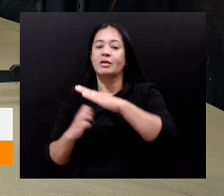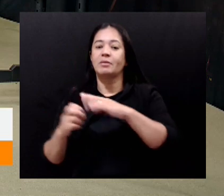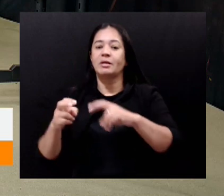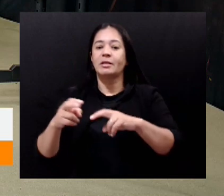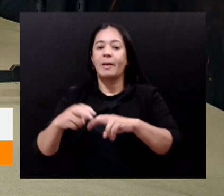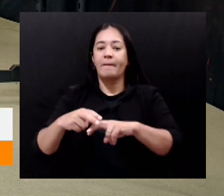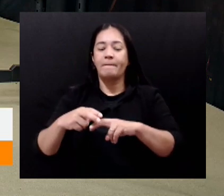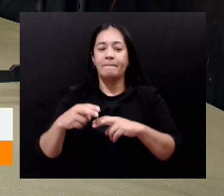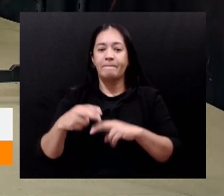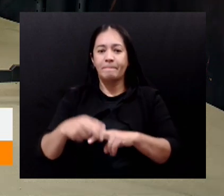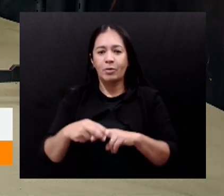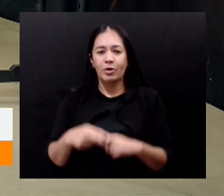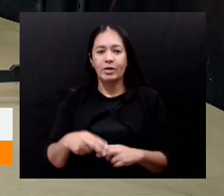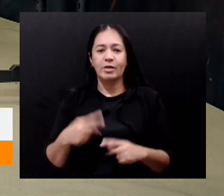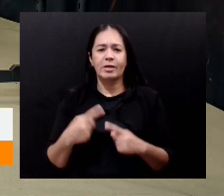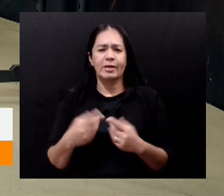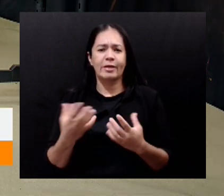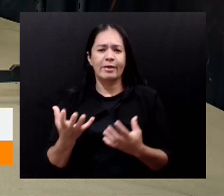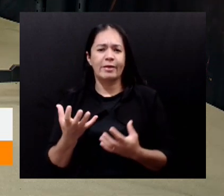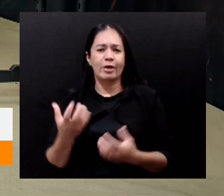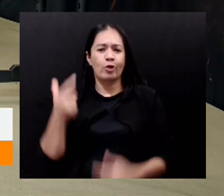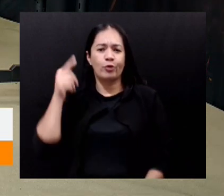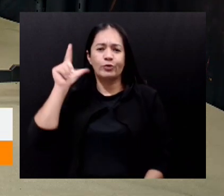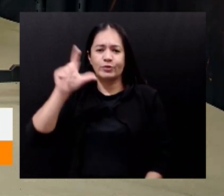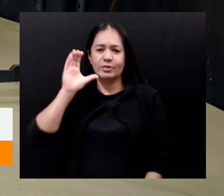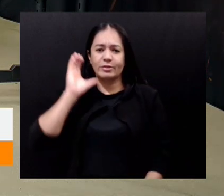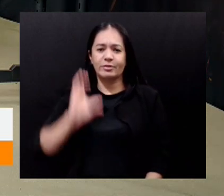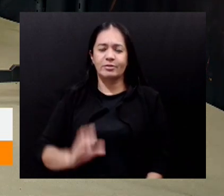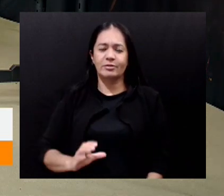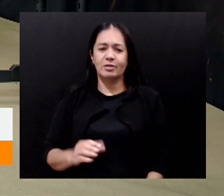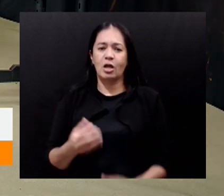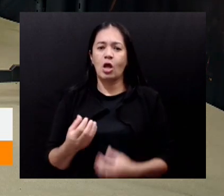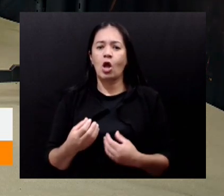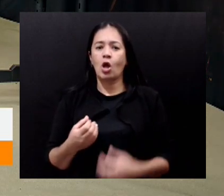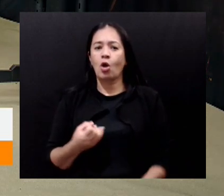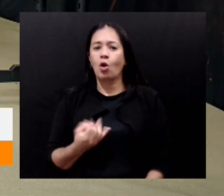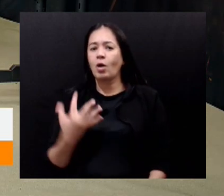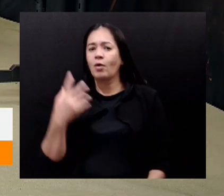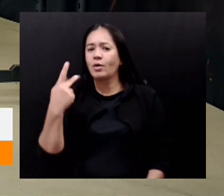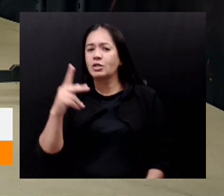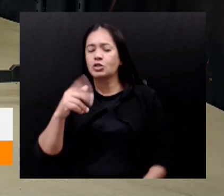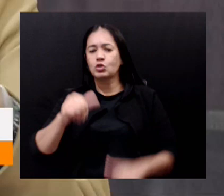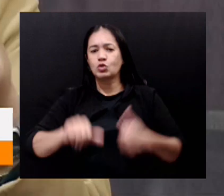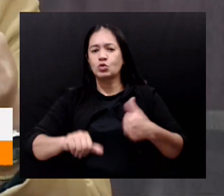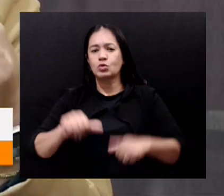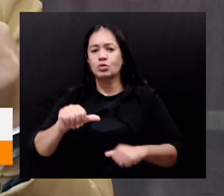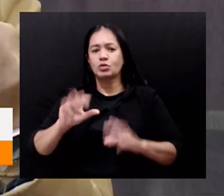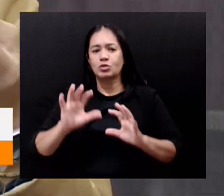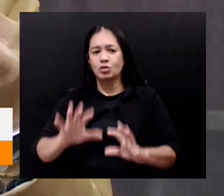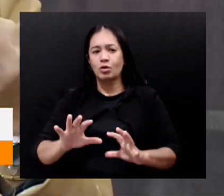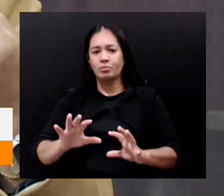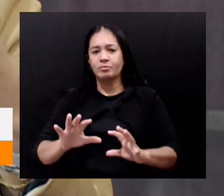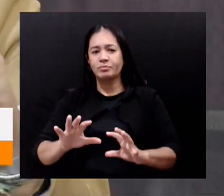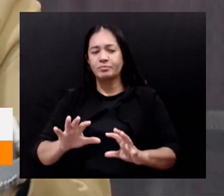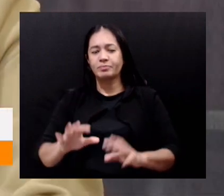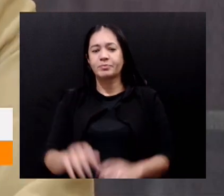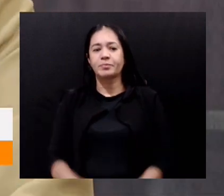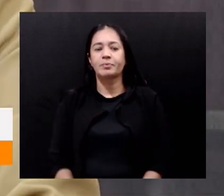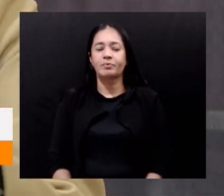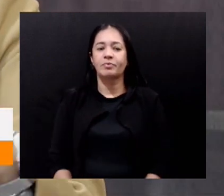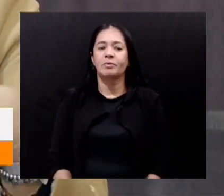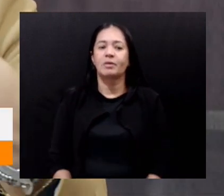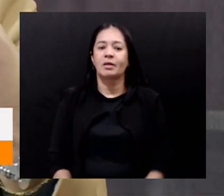Isso é seguro? Qual que é a sua avaliação sobre essa situação? Existe muito esse conceito